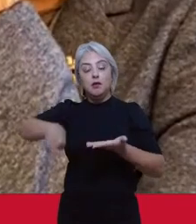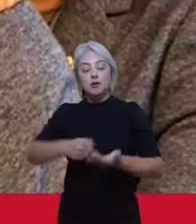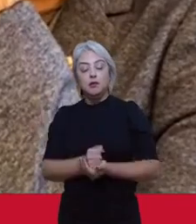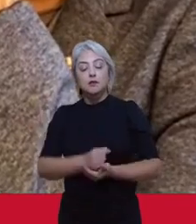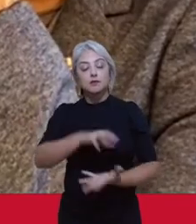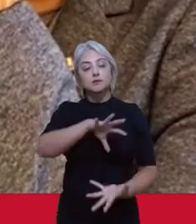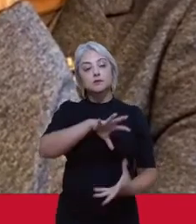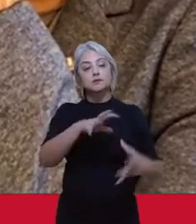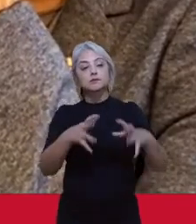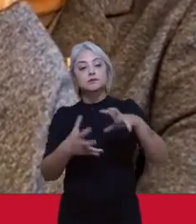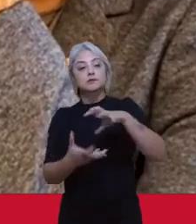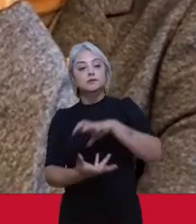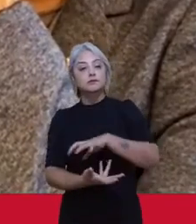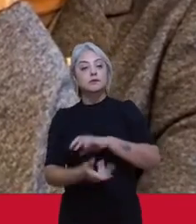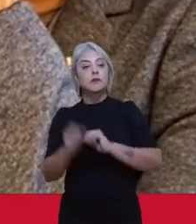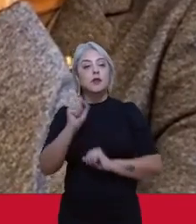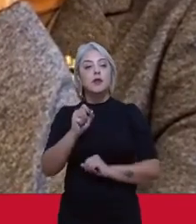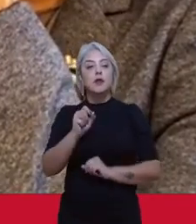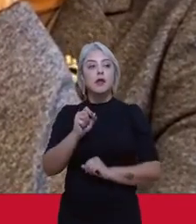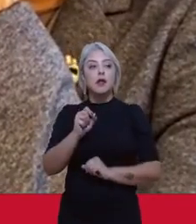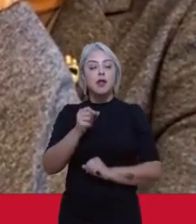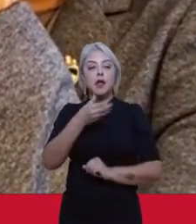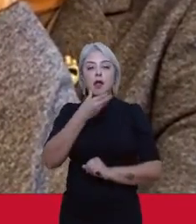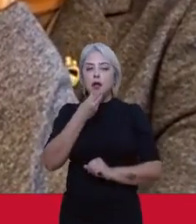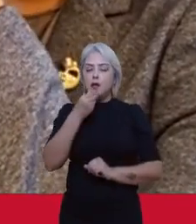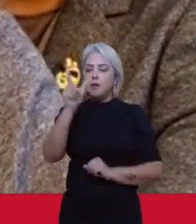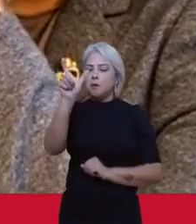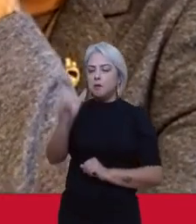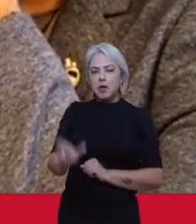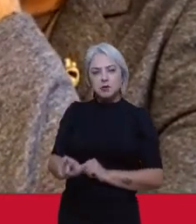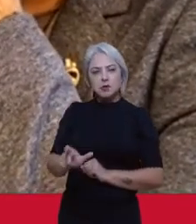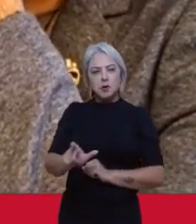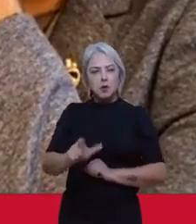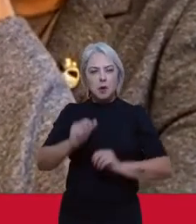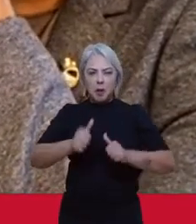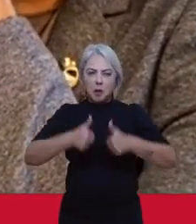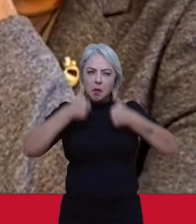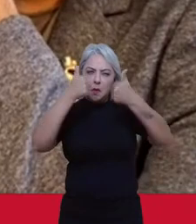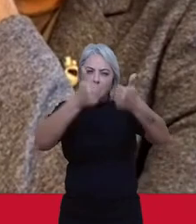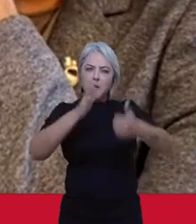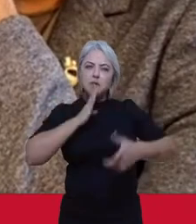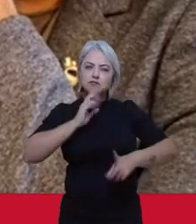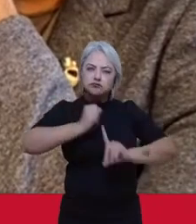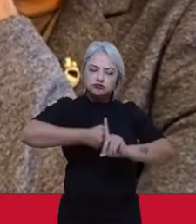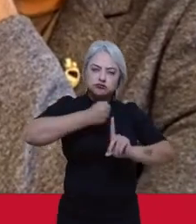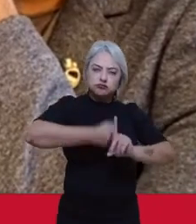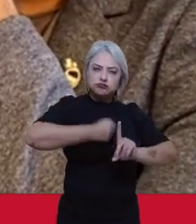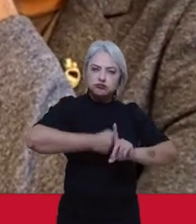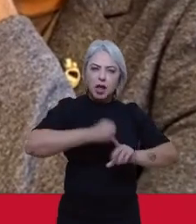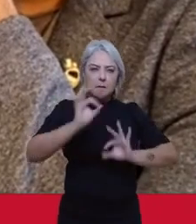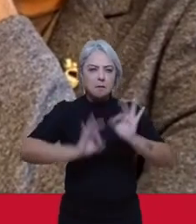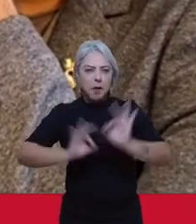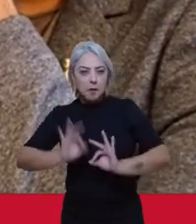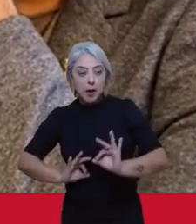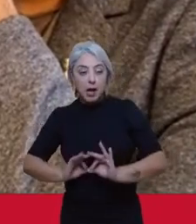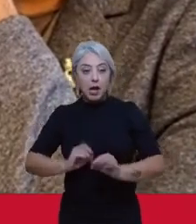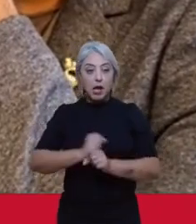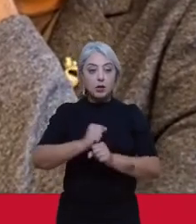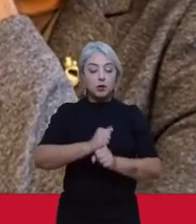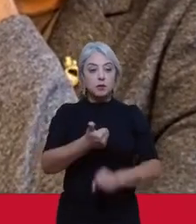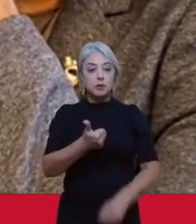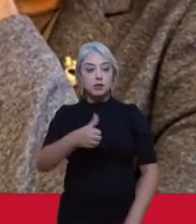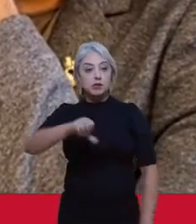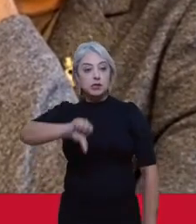do mundo. Esse cara é qualificadíssimo, preparado, conhecido, batalhador, né? Em